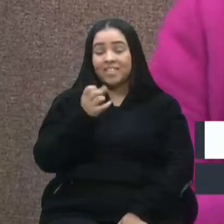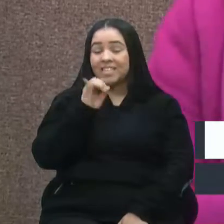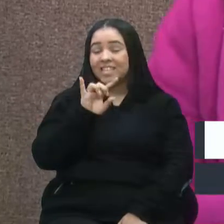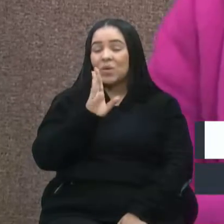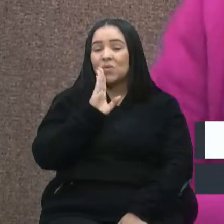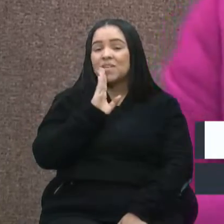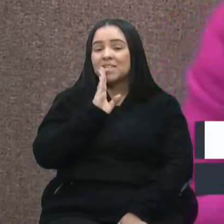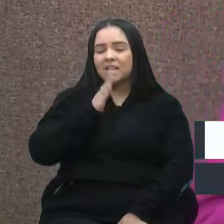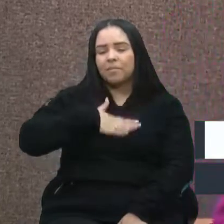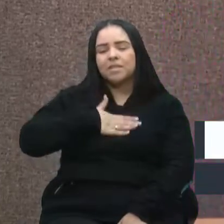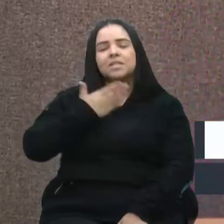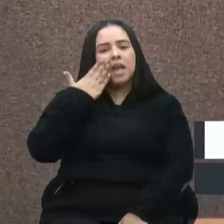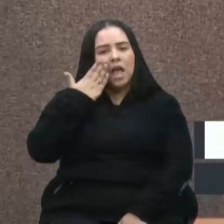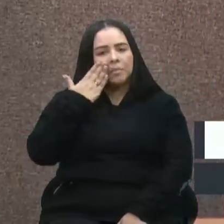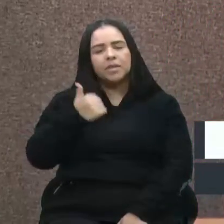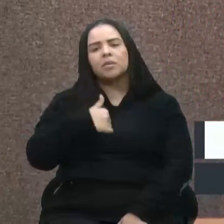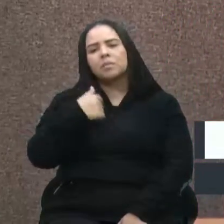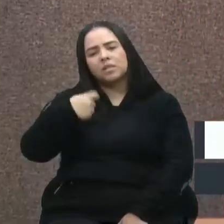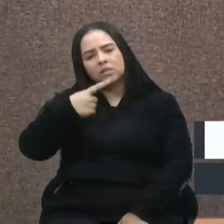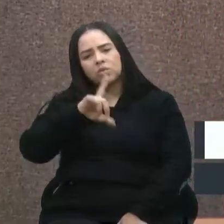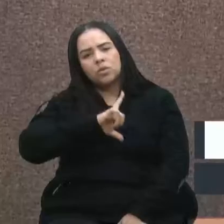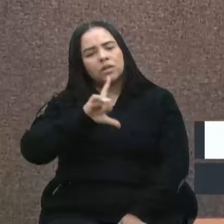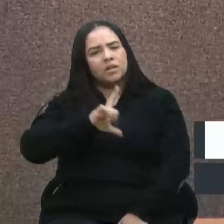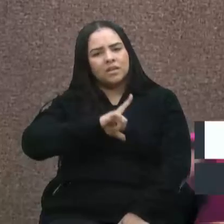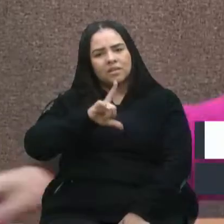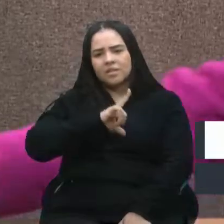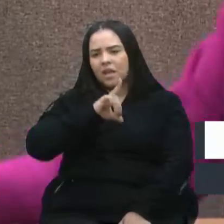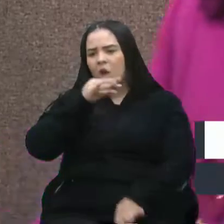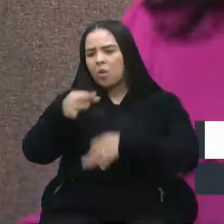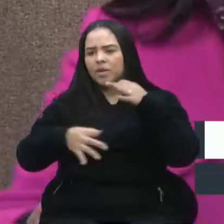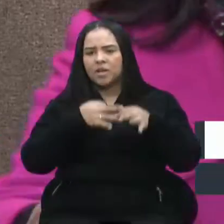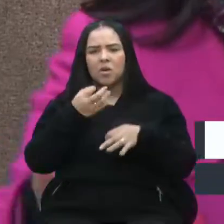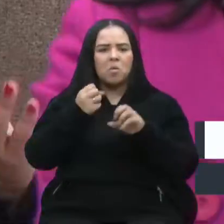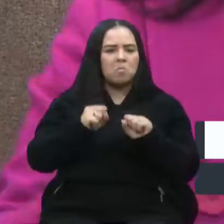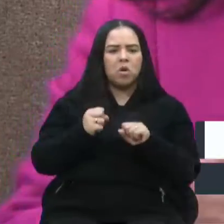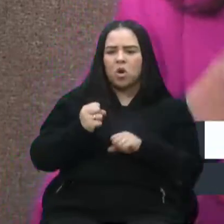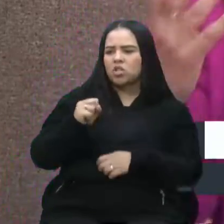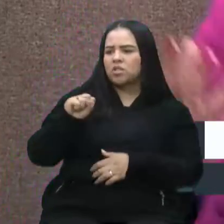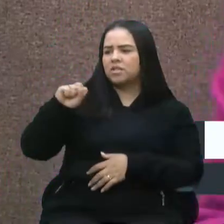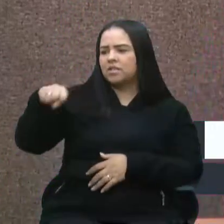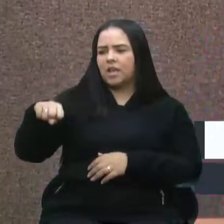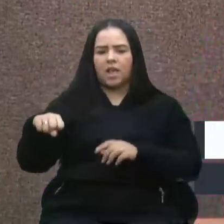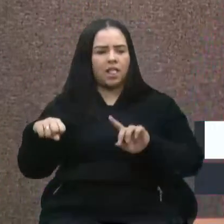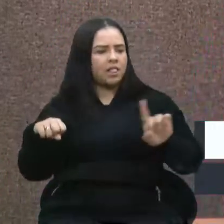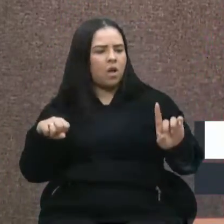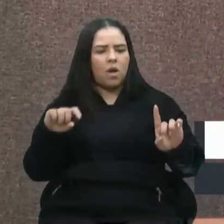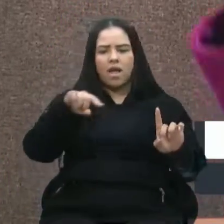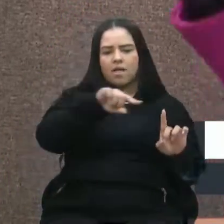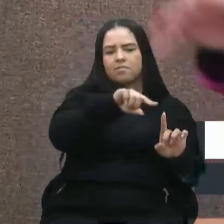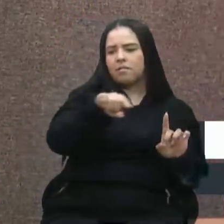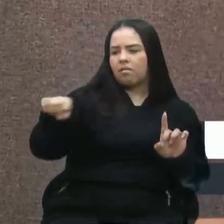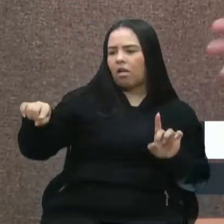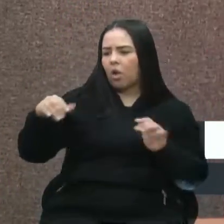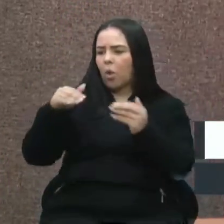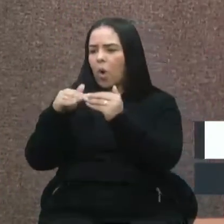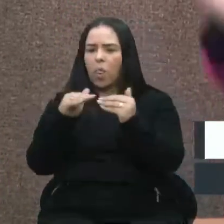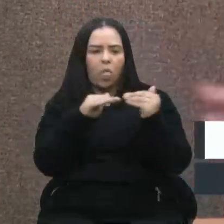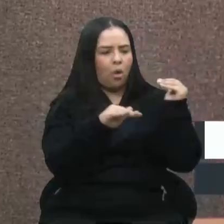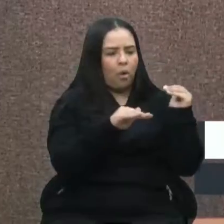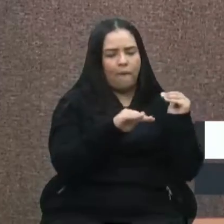me conhece sabe como eu gosto de me cercar de argumentos pode ser contrário ou favorável ao vizinho ao da frente a Qualquer colega do partido da